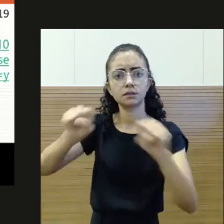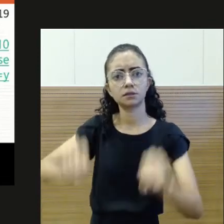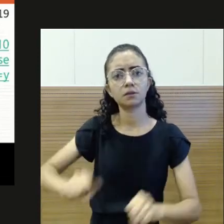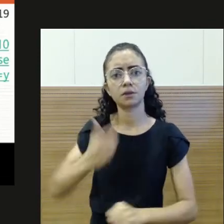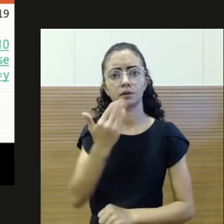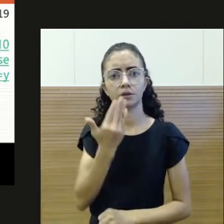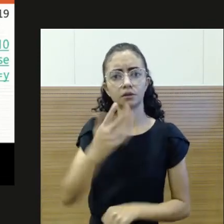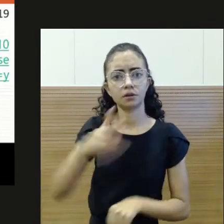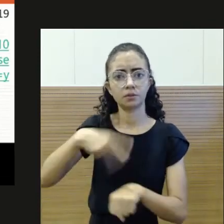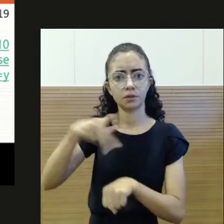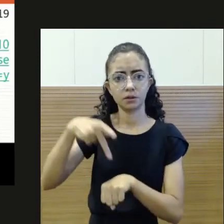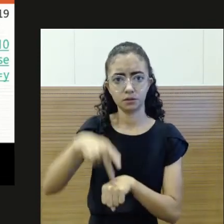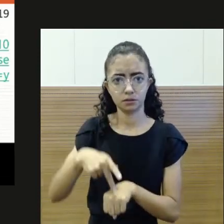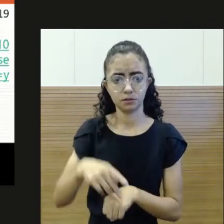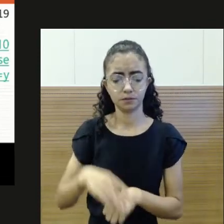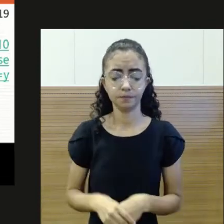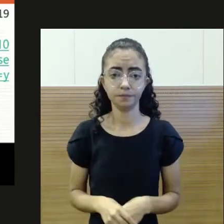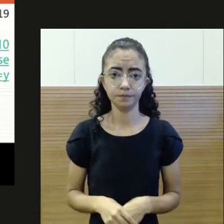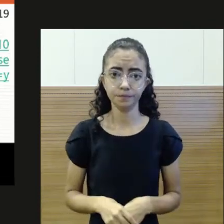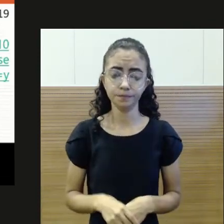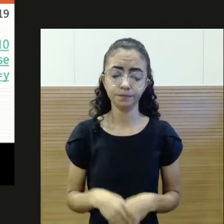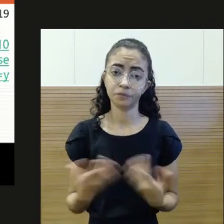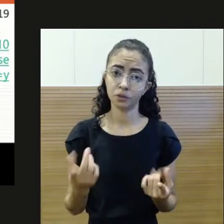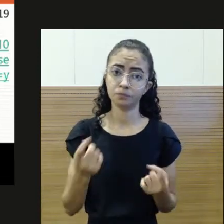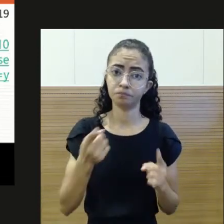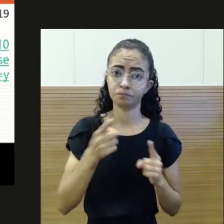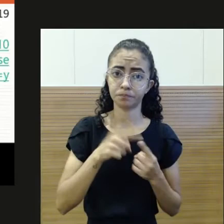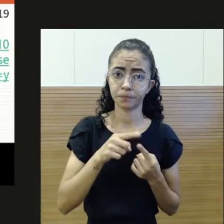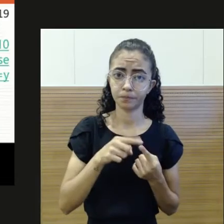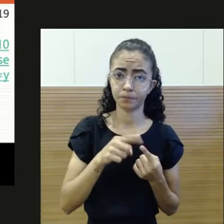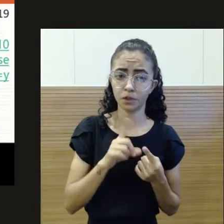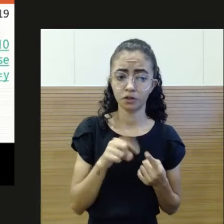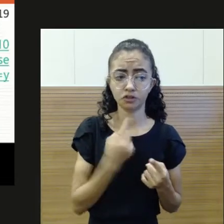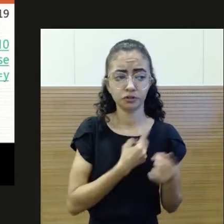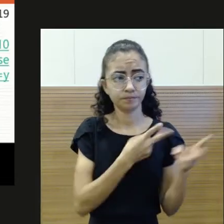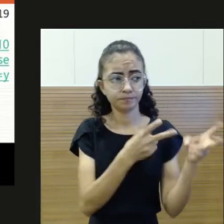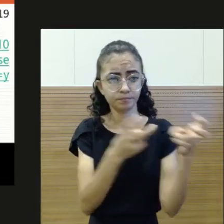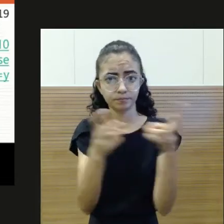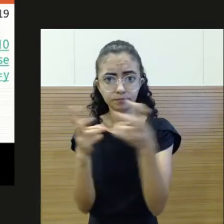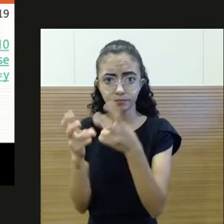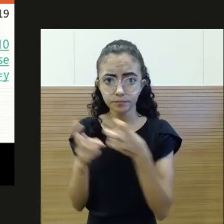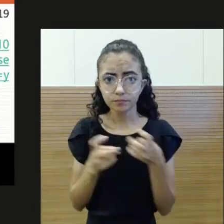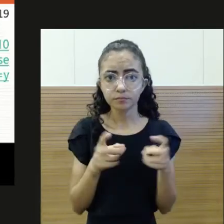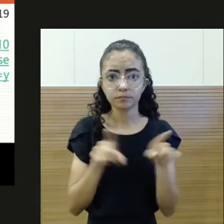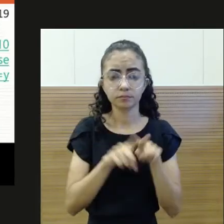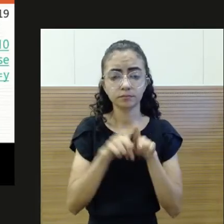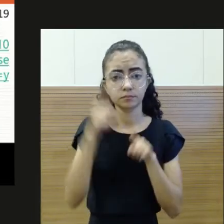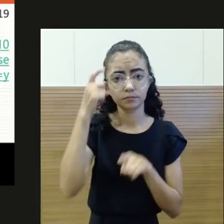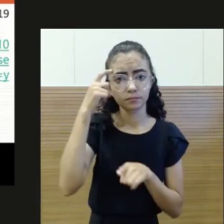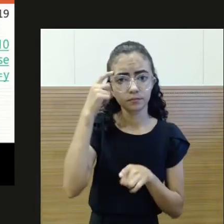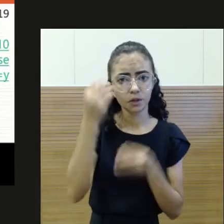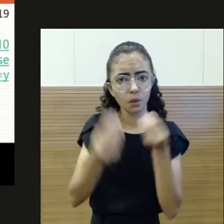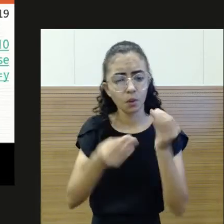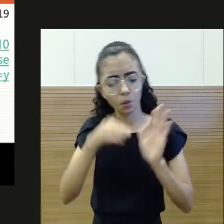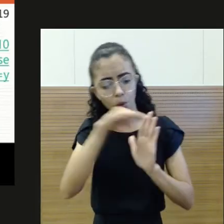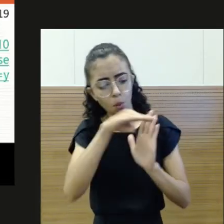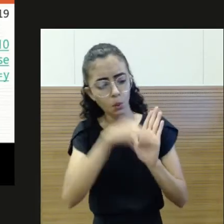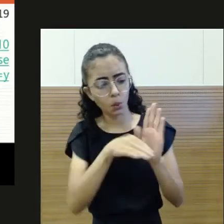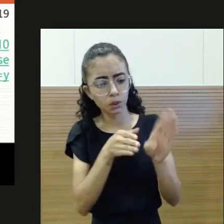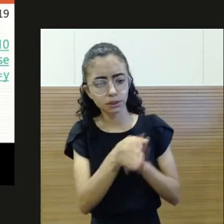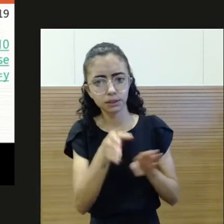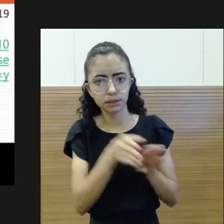né? Uma das maneiras mais fáceis da gente identificar isso e também pensar como os guias podem